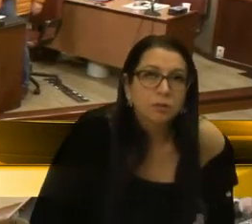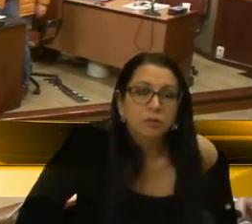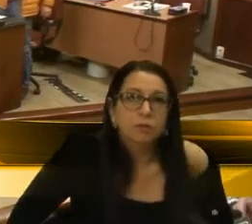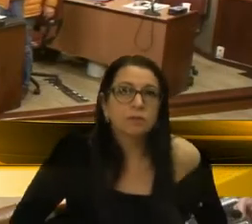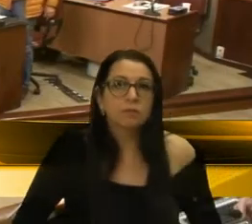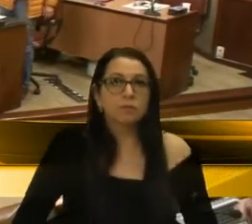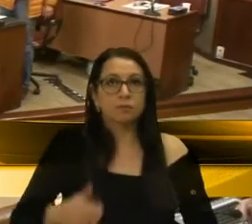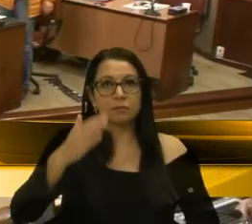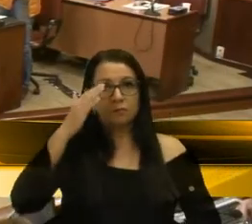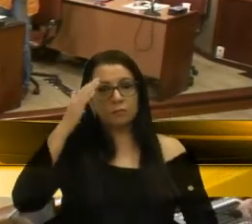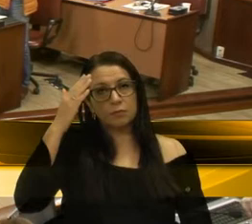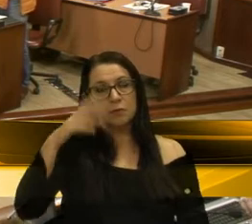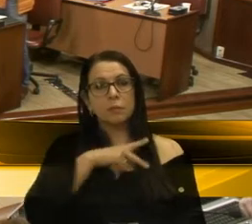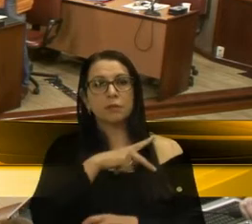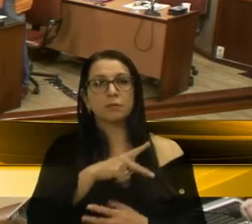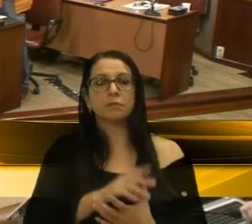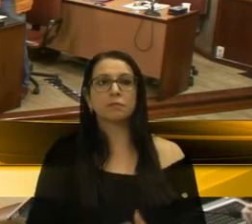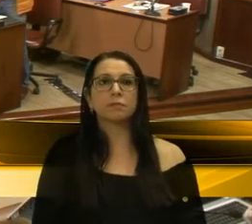Senhor presidente,